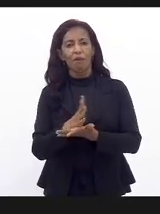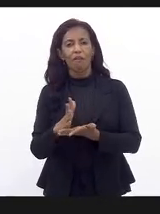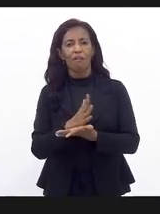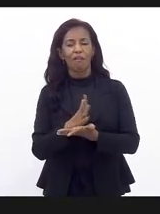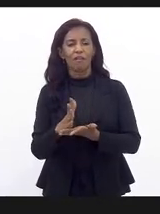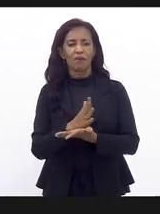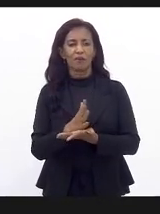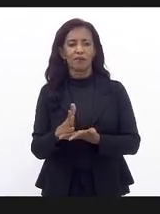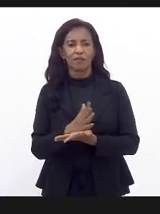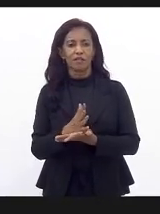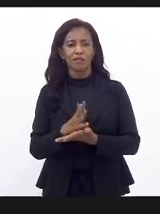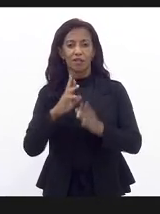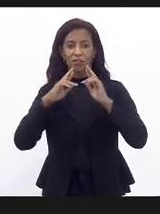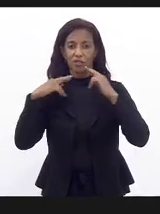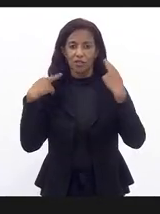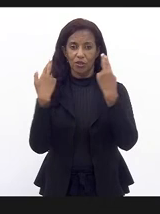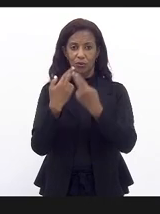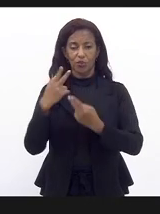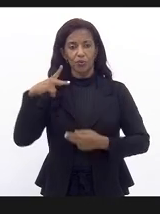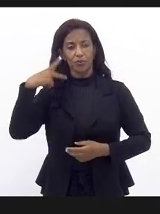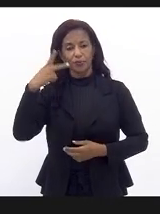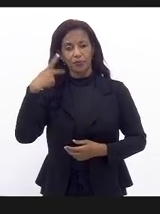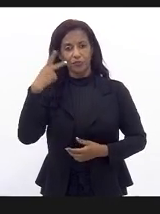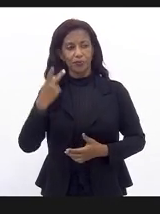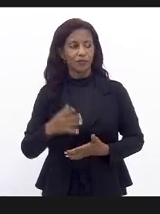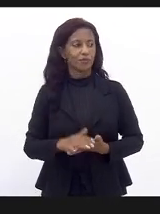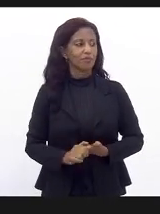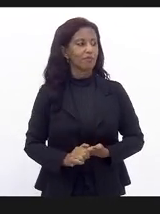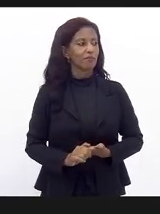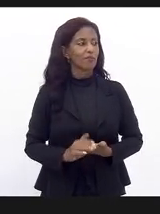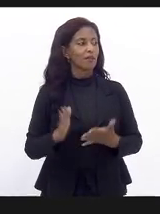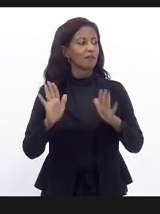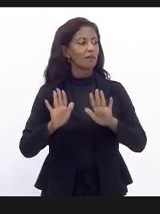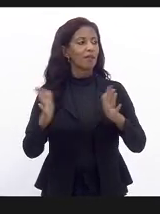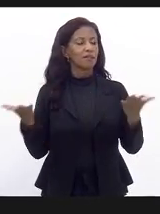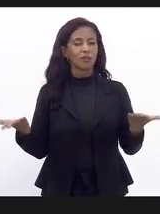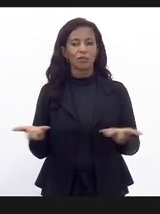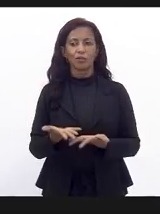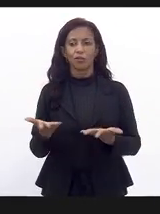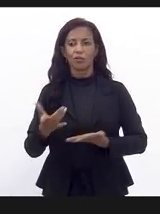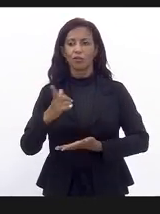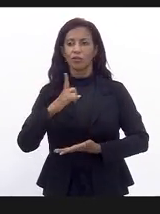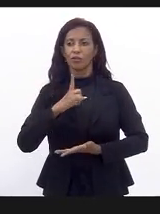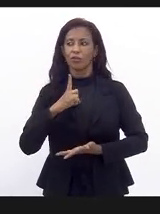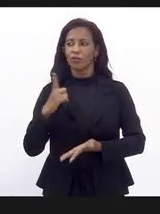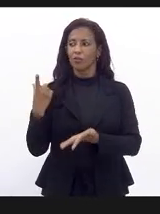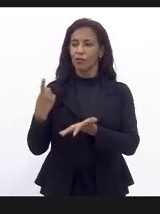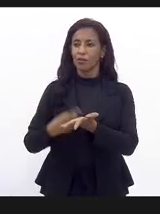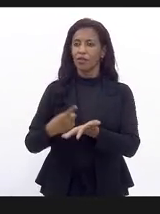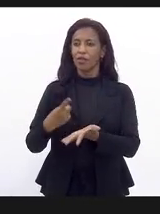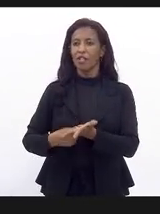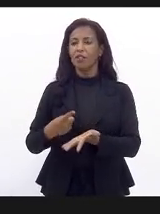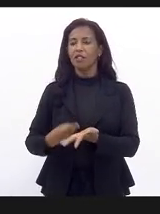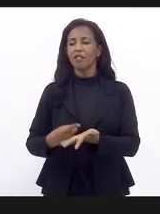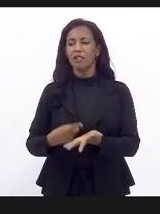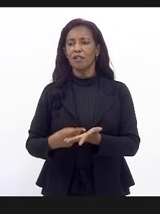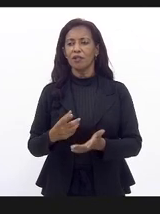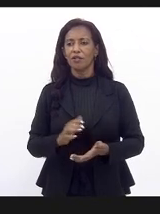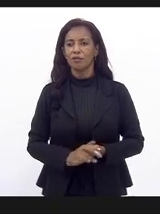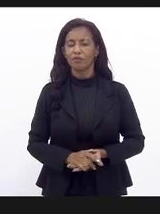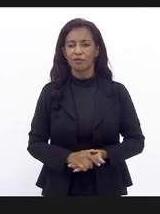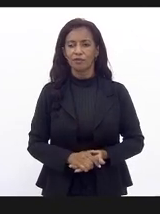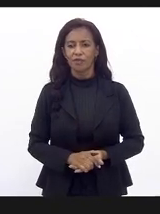das vezes, as sessões parlamentares, mas hoje eu tive um compromisso aqui na minha